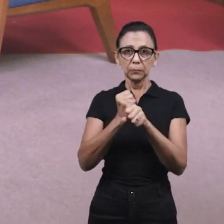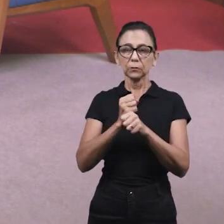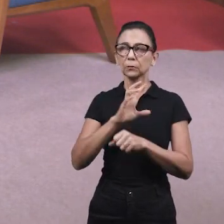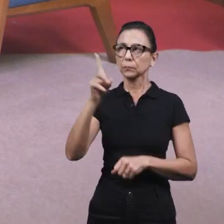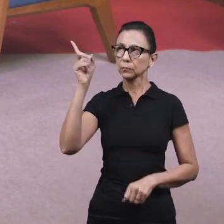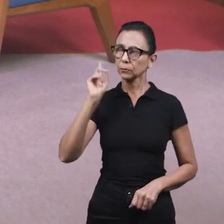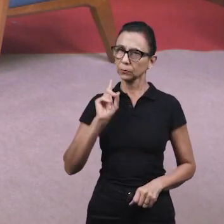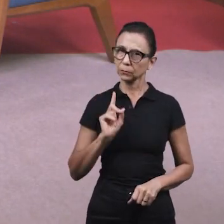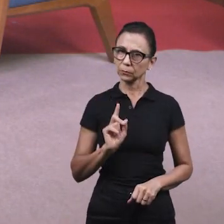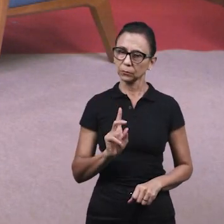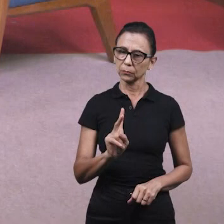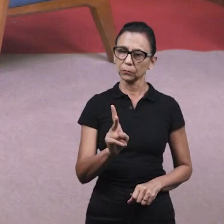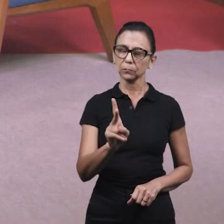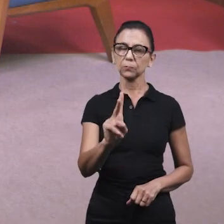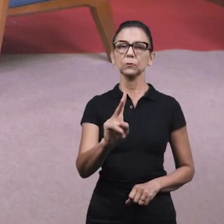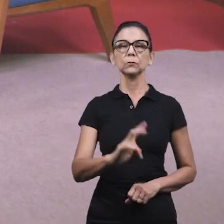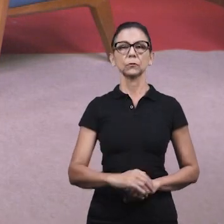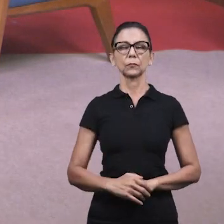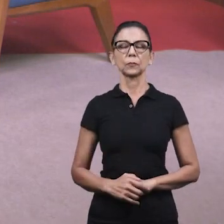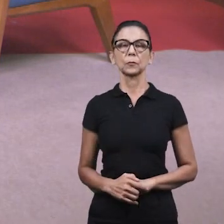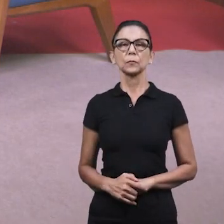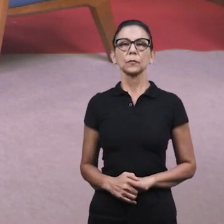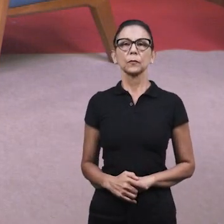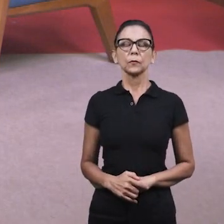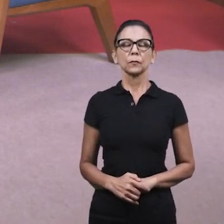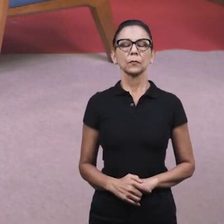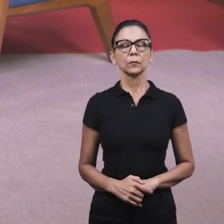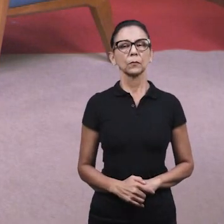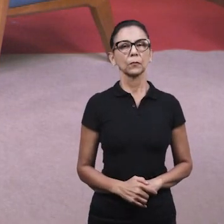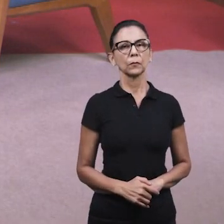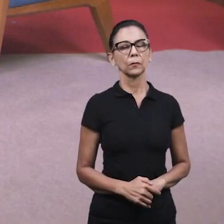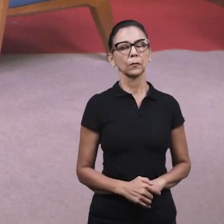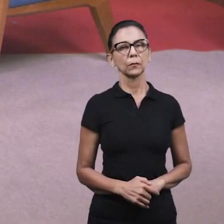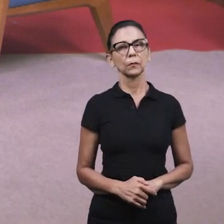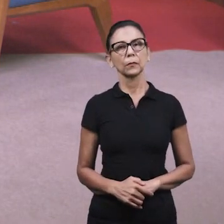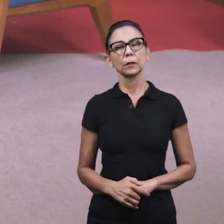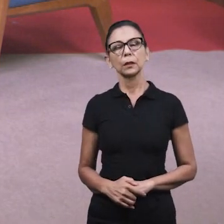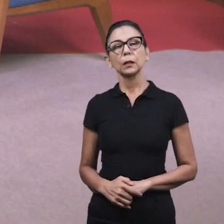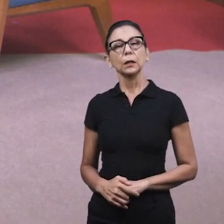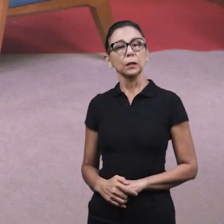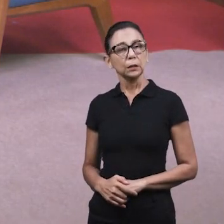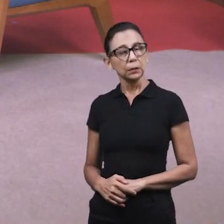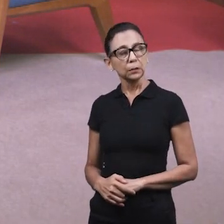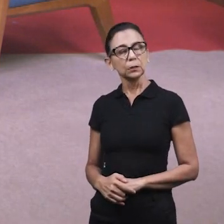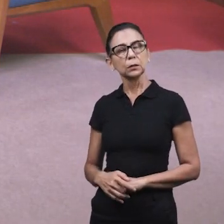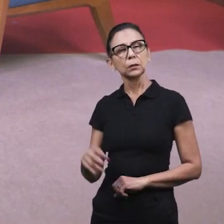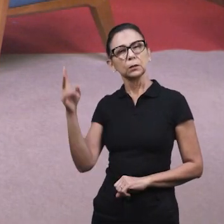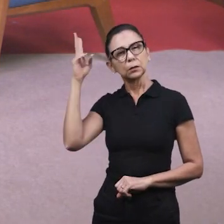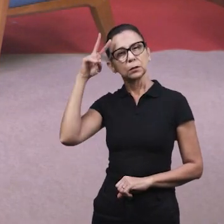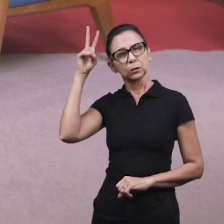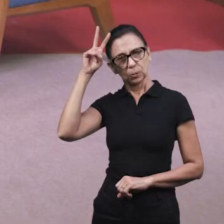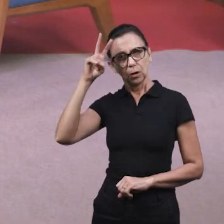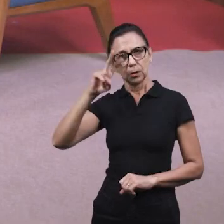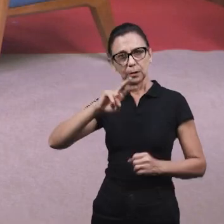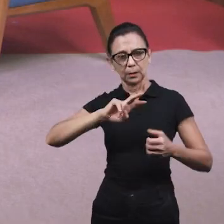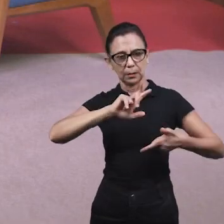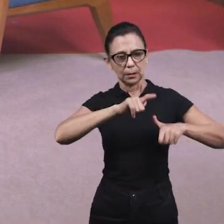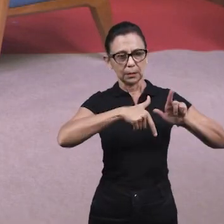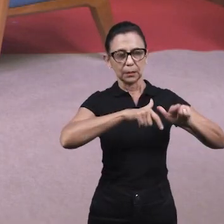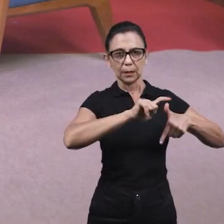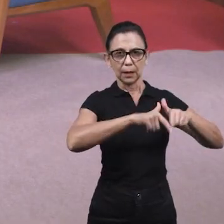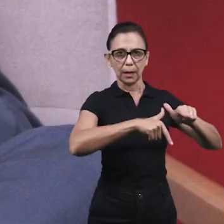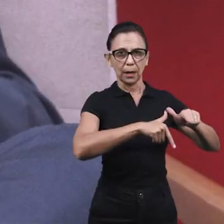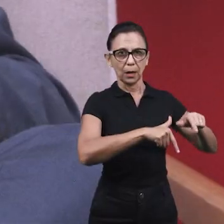entenderem isso. E é por essa razão que nós temos estudado a história da saída de Israel